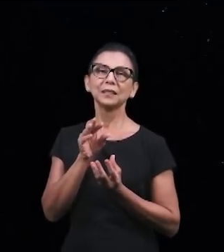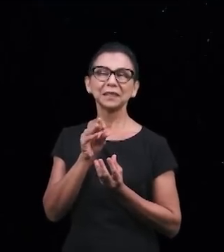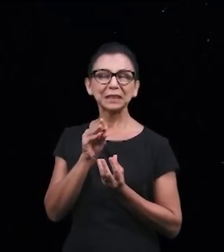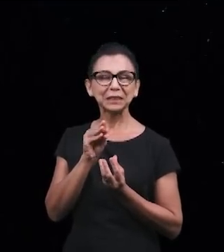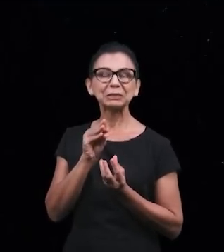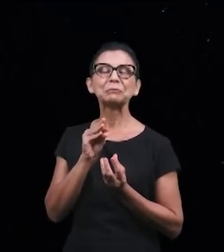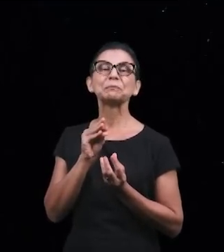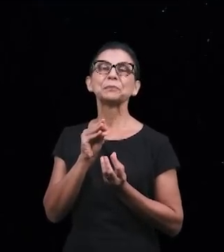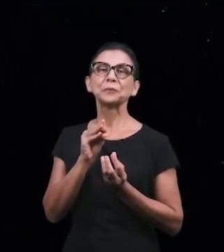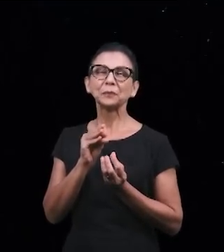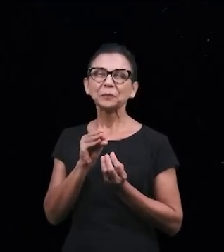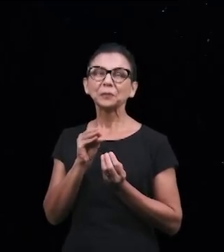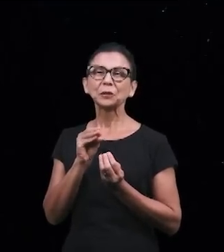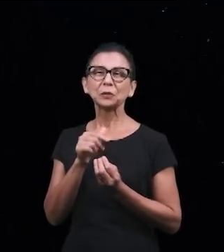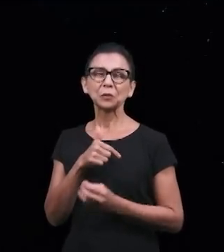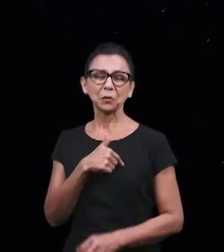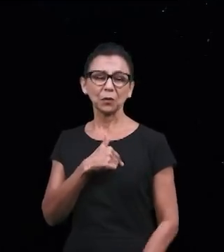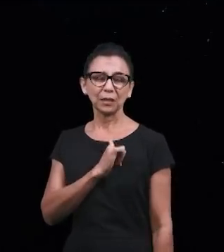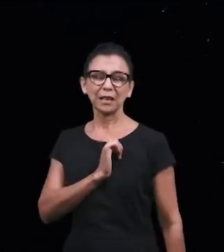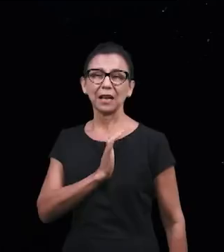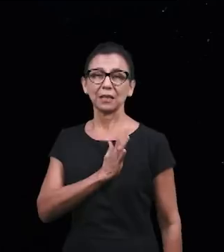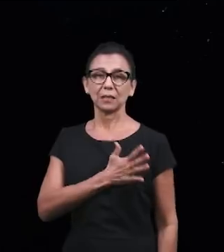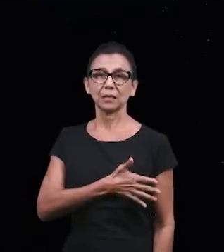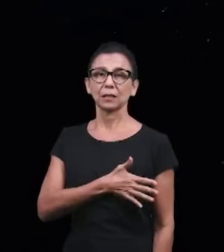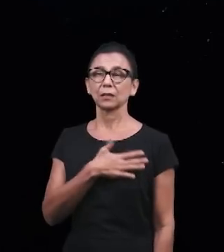acalma o